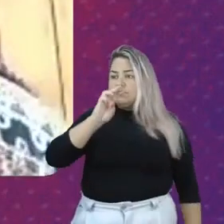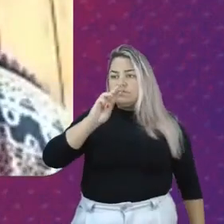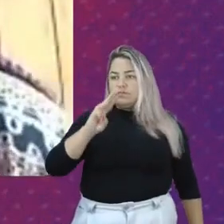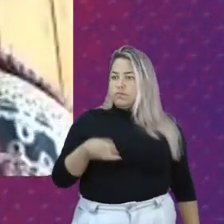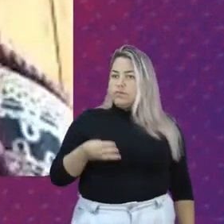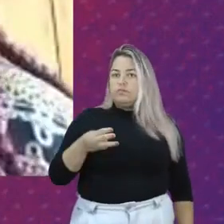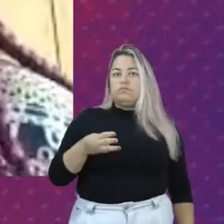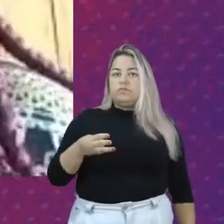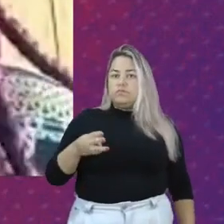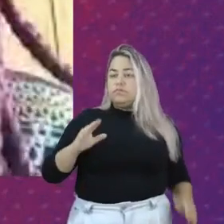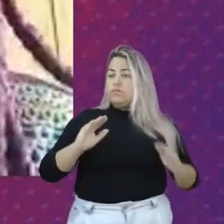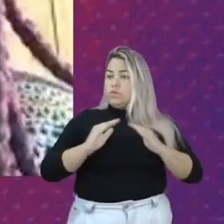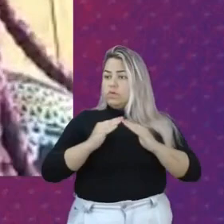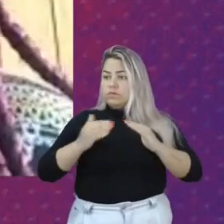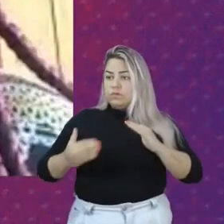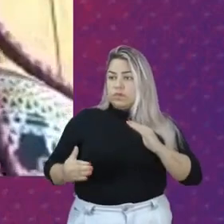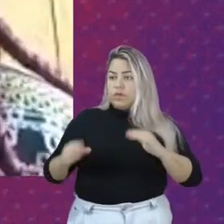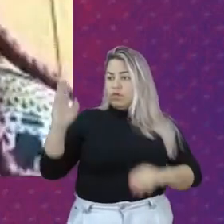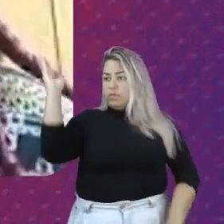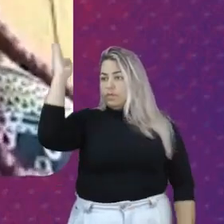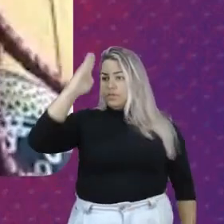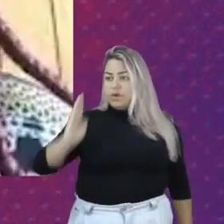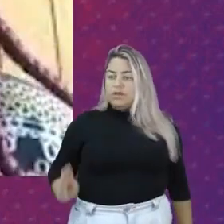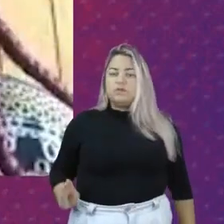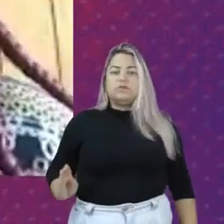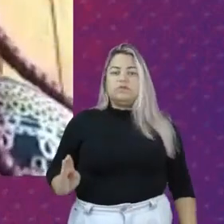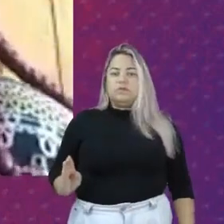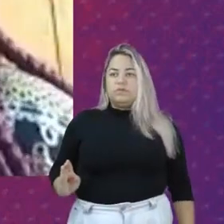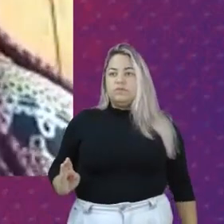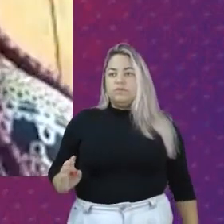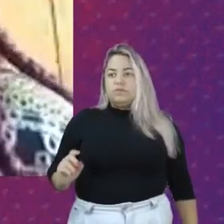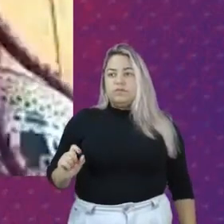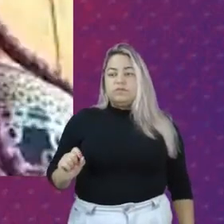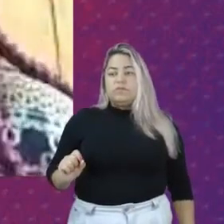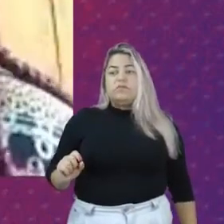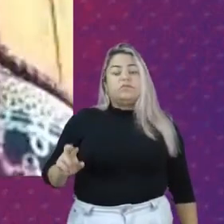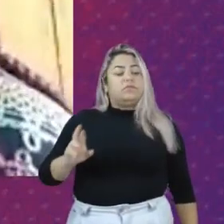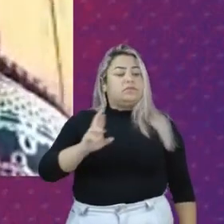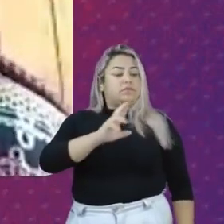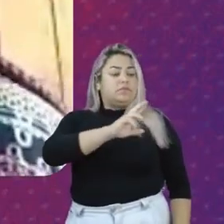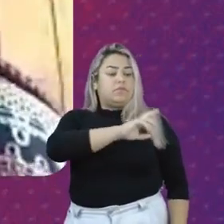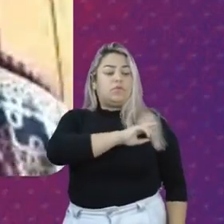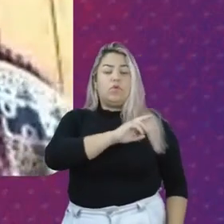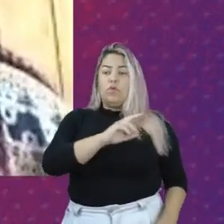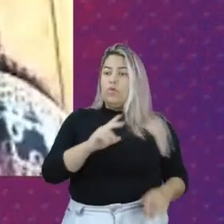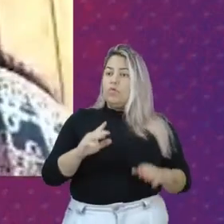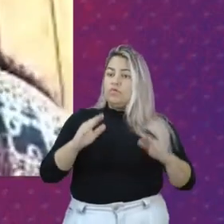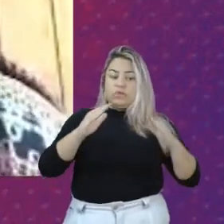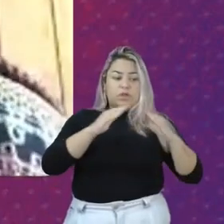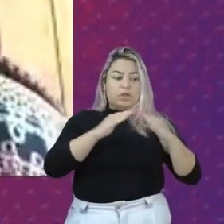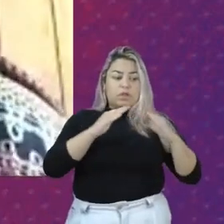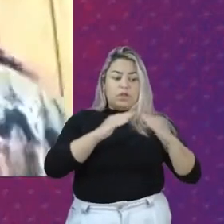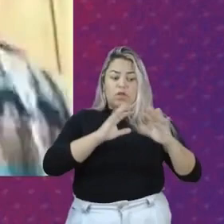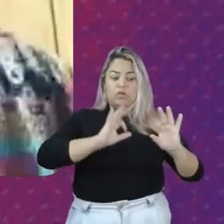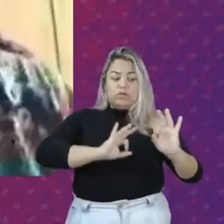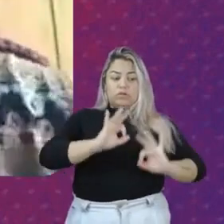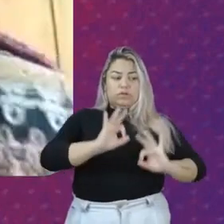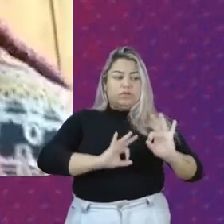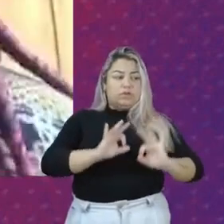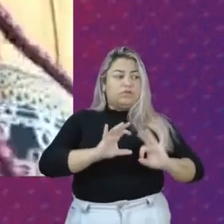domicílios favelados no Brasil, favelados e periféricos, chefiando os lares, organizando as